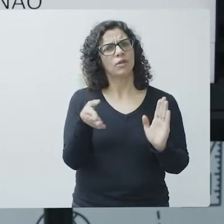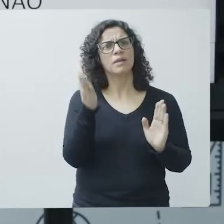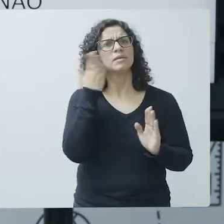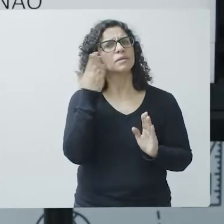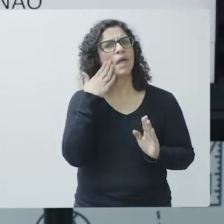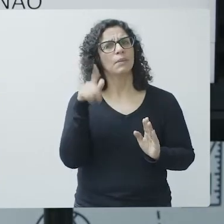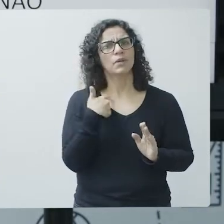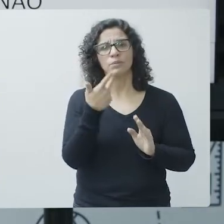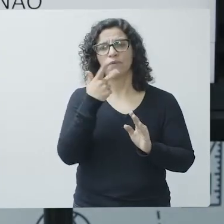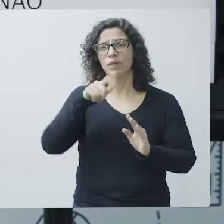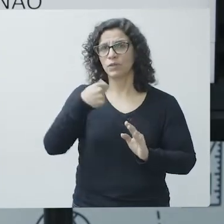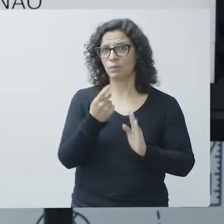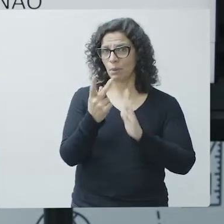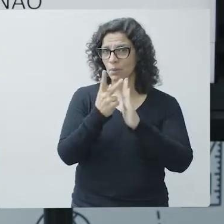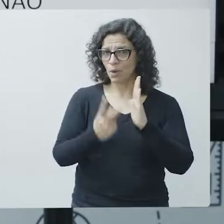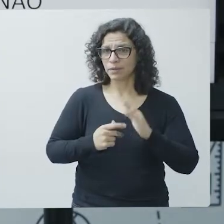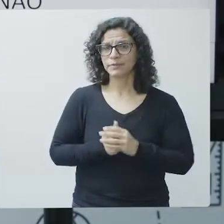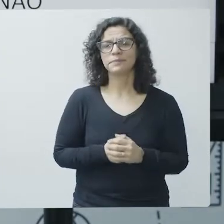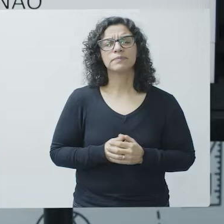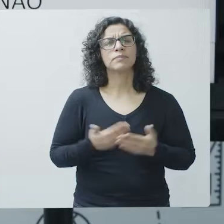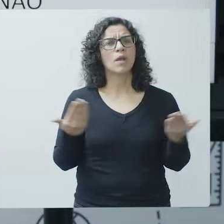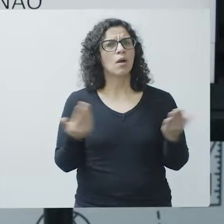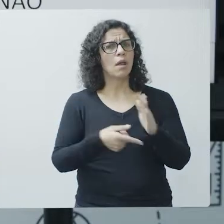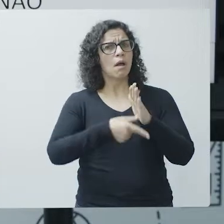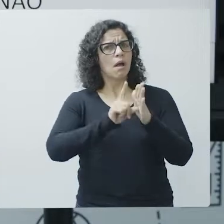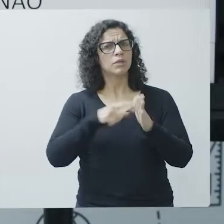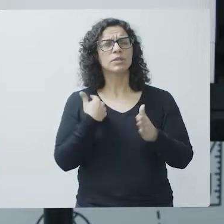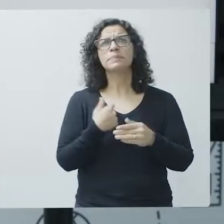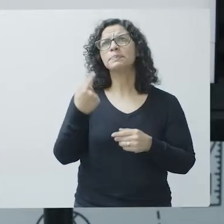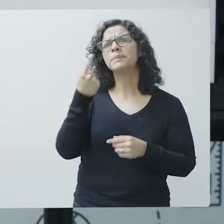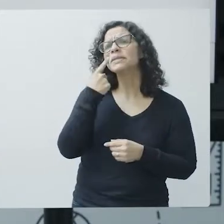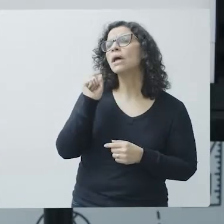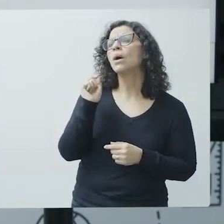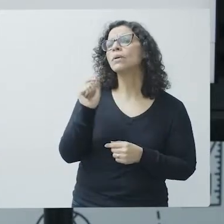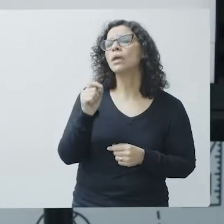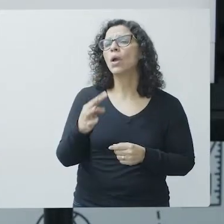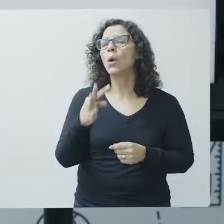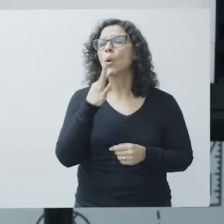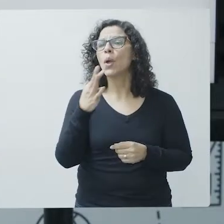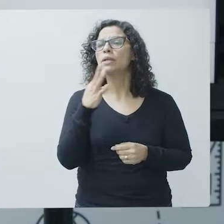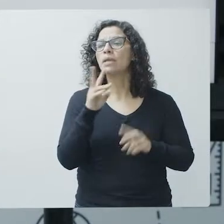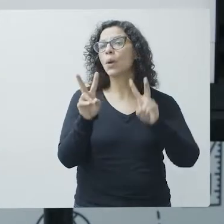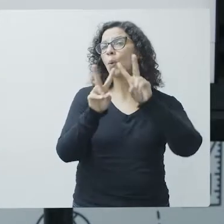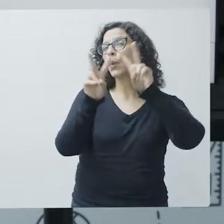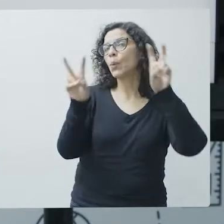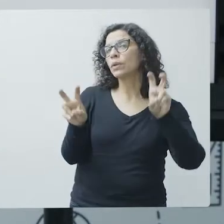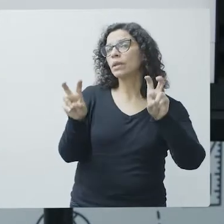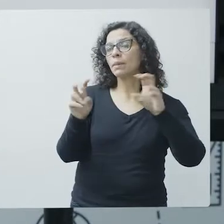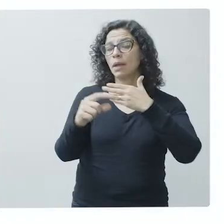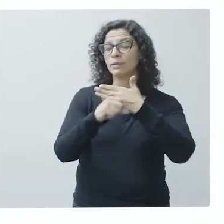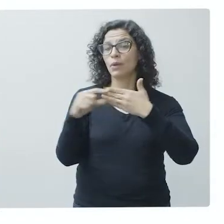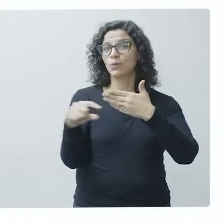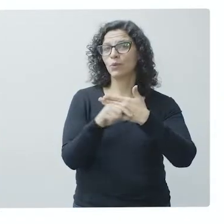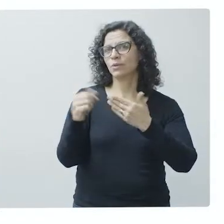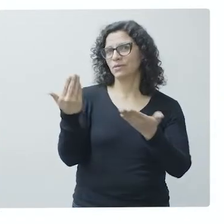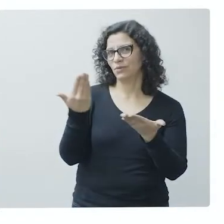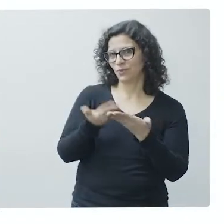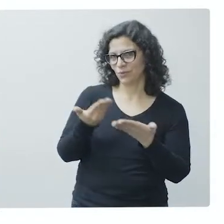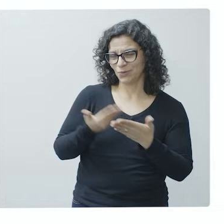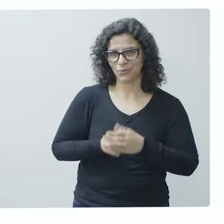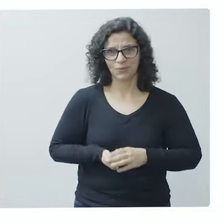sabem que nós vamos falar de poema. E antes, nós precisamos o quê? Conhecer a nossa autora de